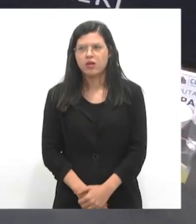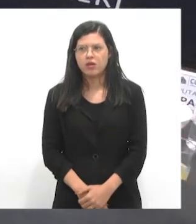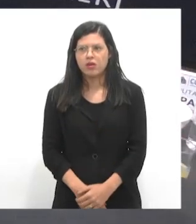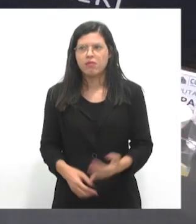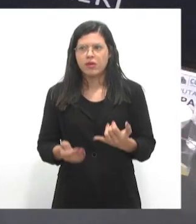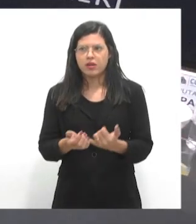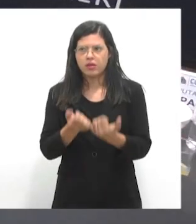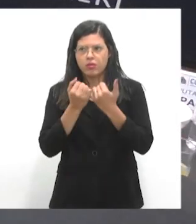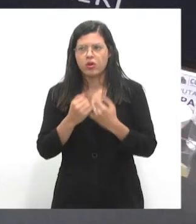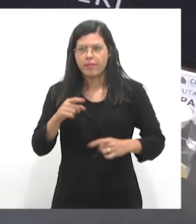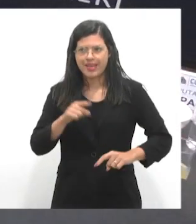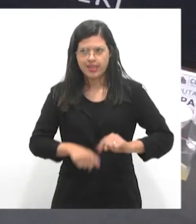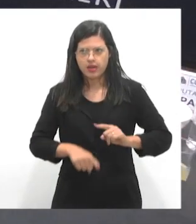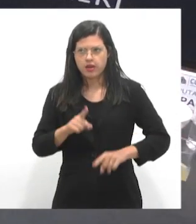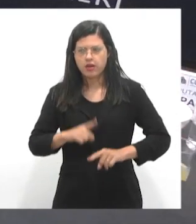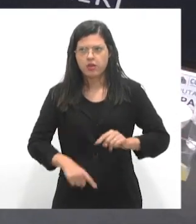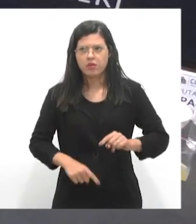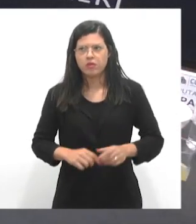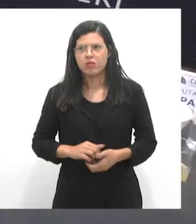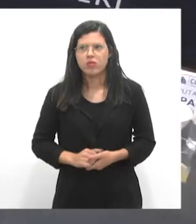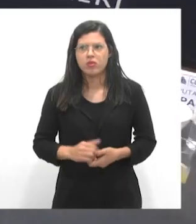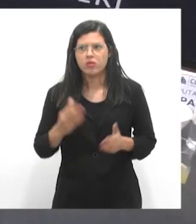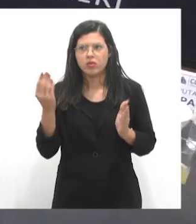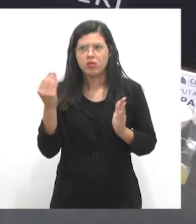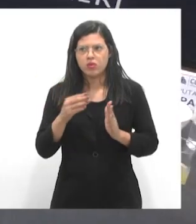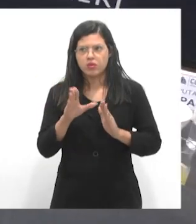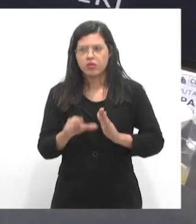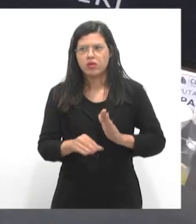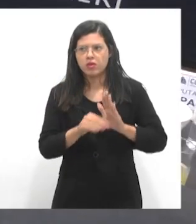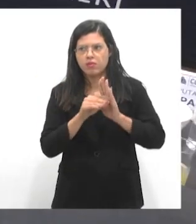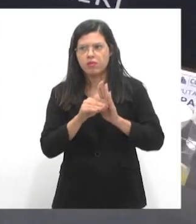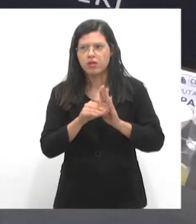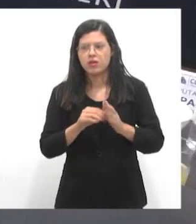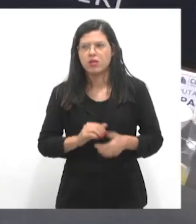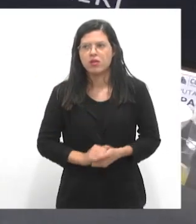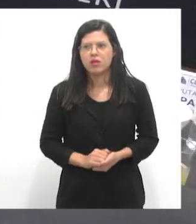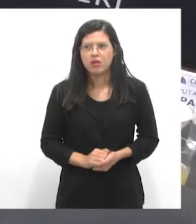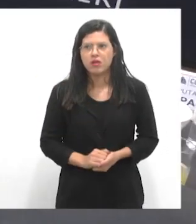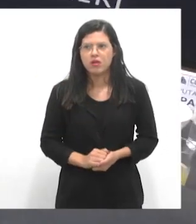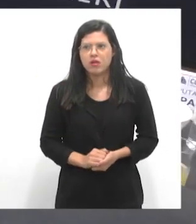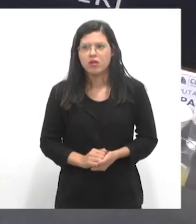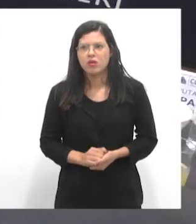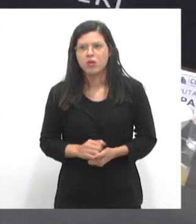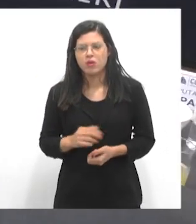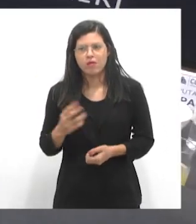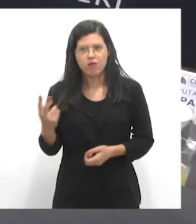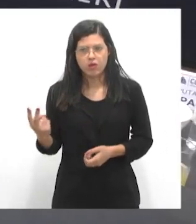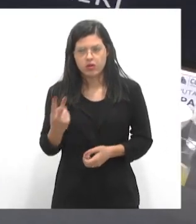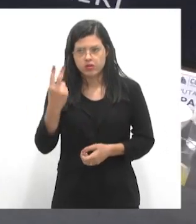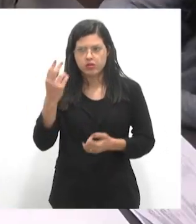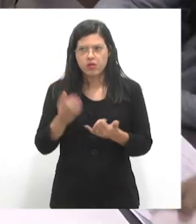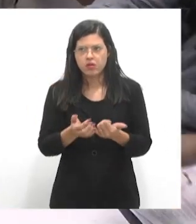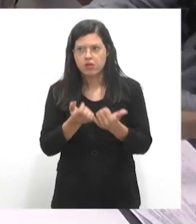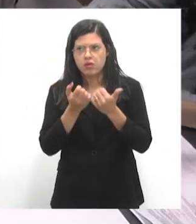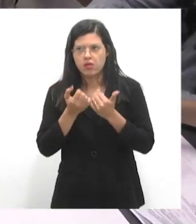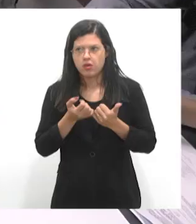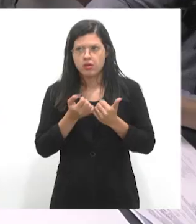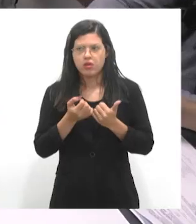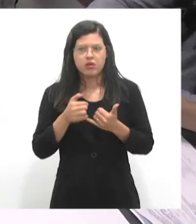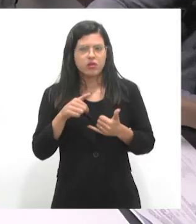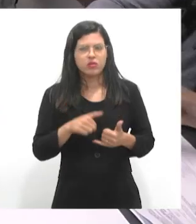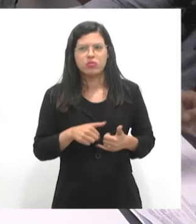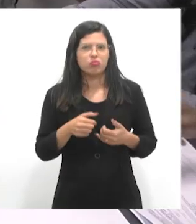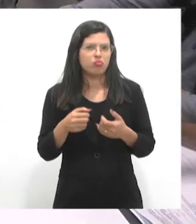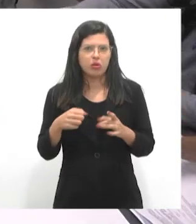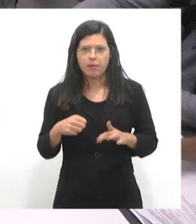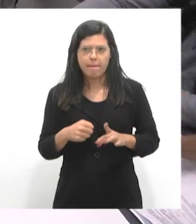patrimônio material. O que eu estou colocando de emenda é que o reconhecimento do patrimônio não implica em qualquer gravame para imóvel, qualquer